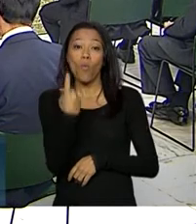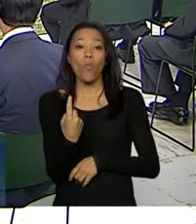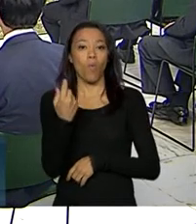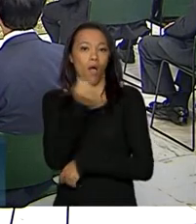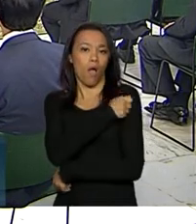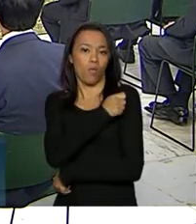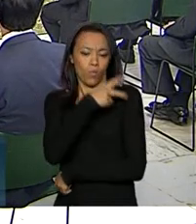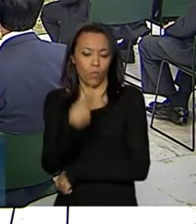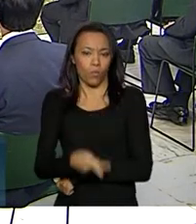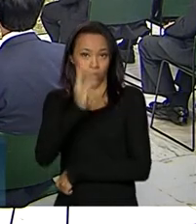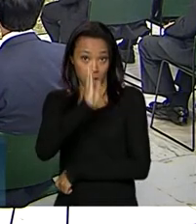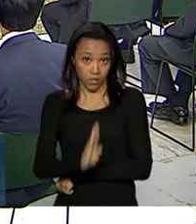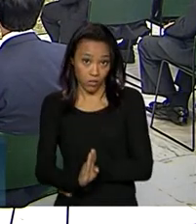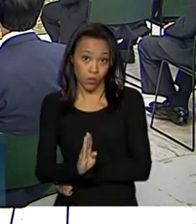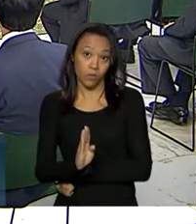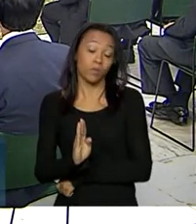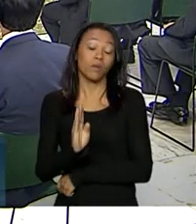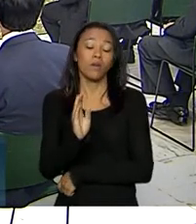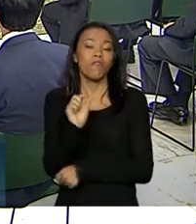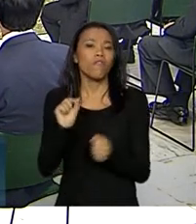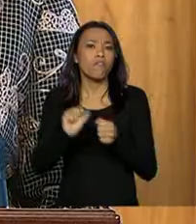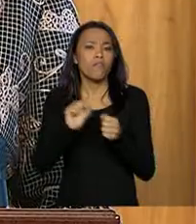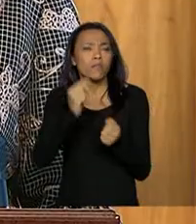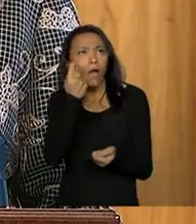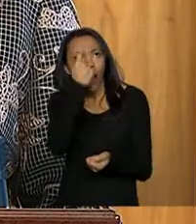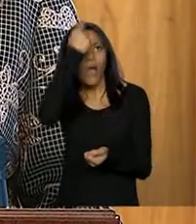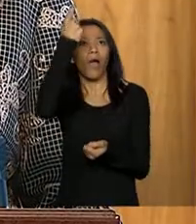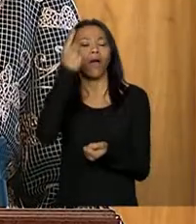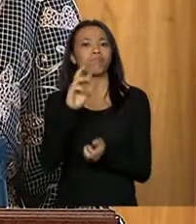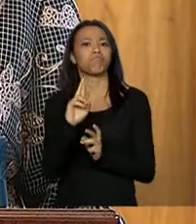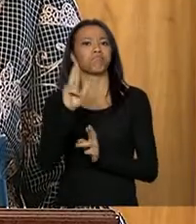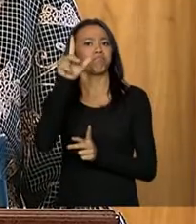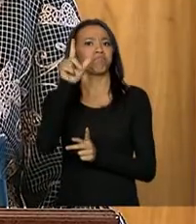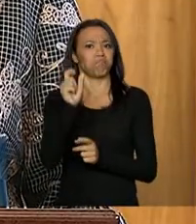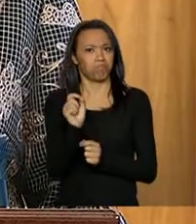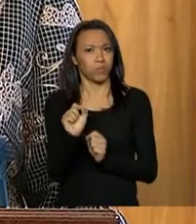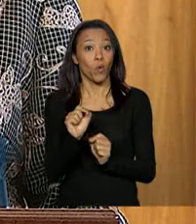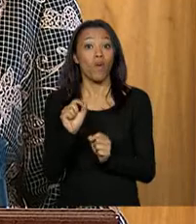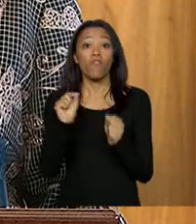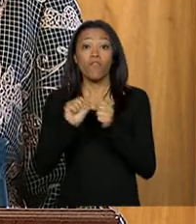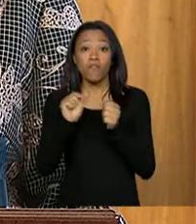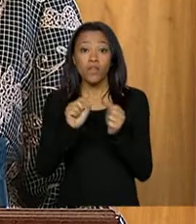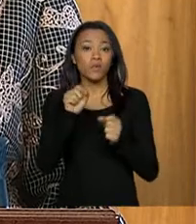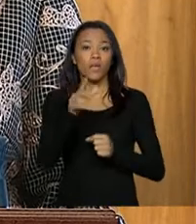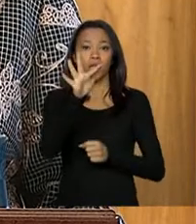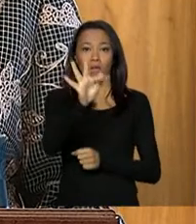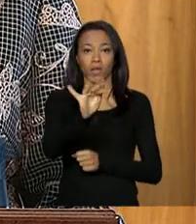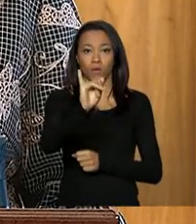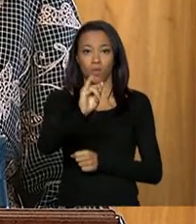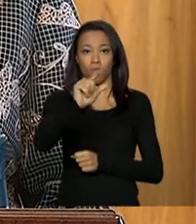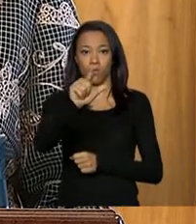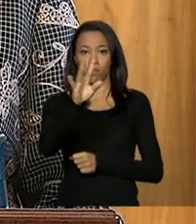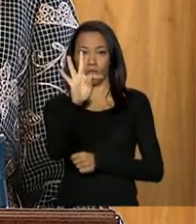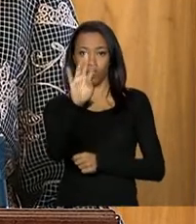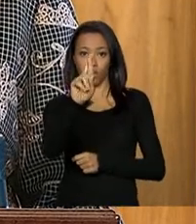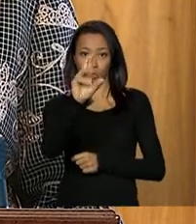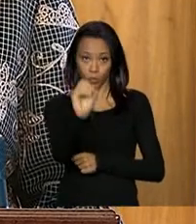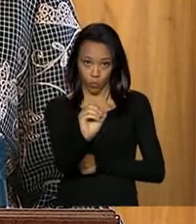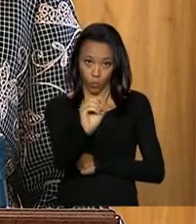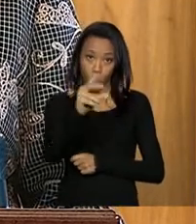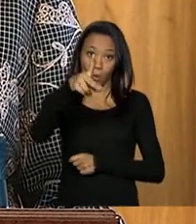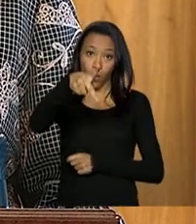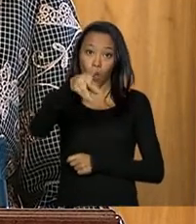uma invenção muito interessante, produziu um filtro portátil, um filtro que